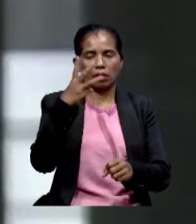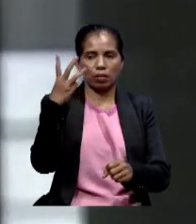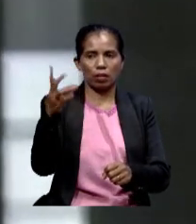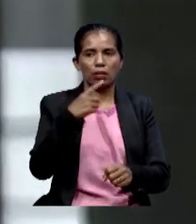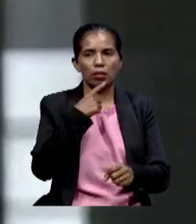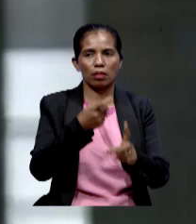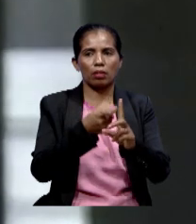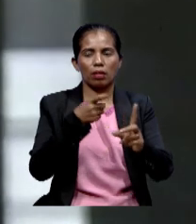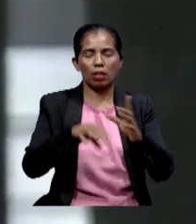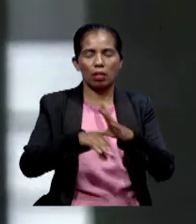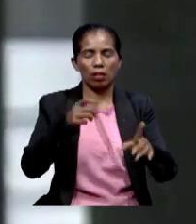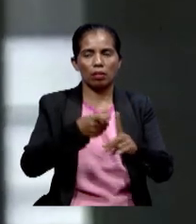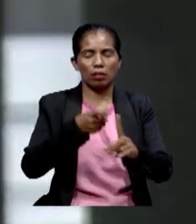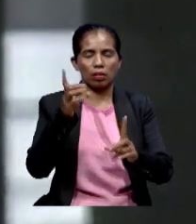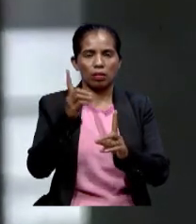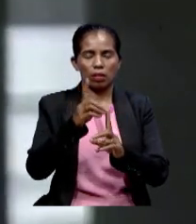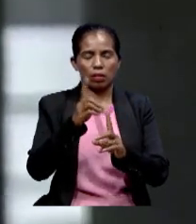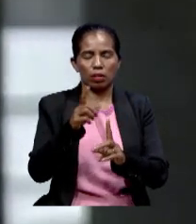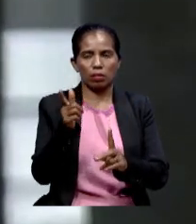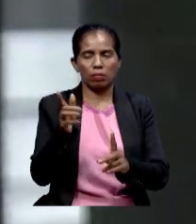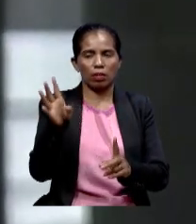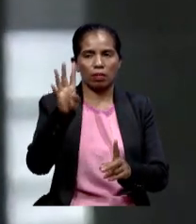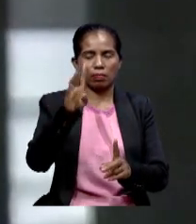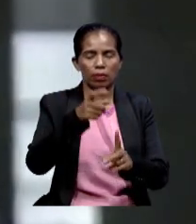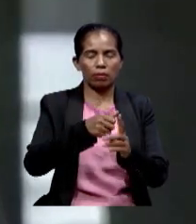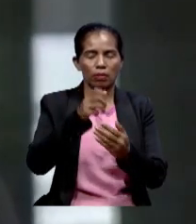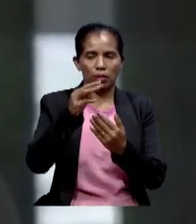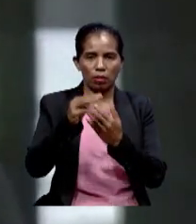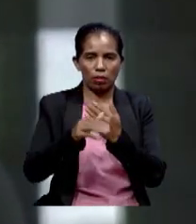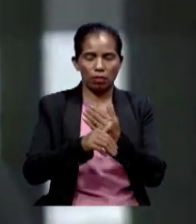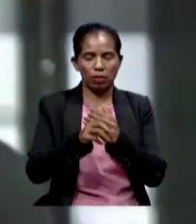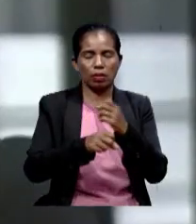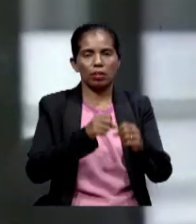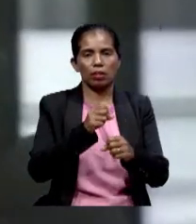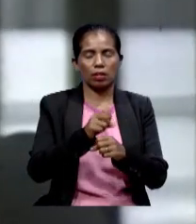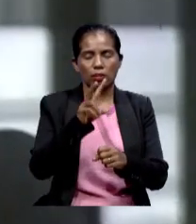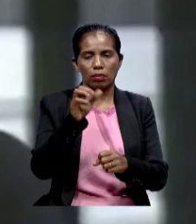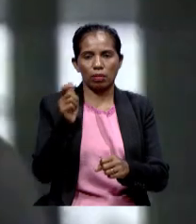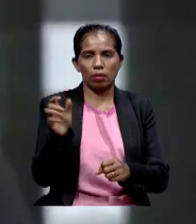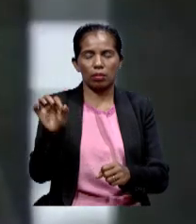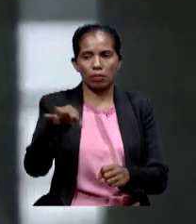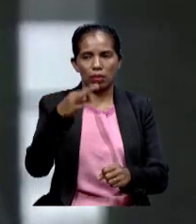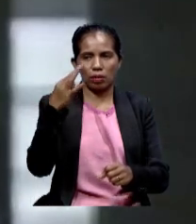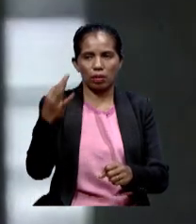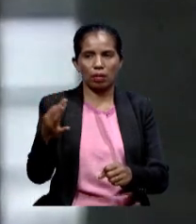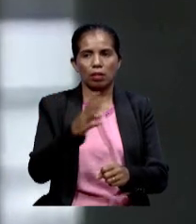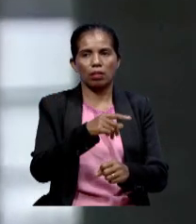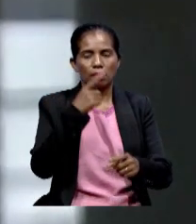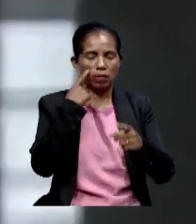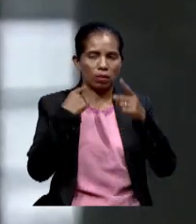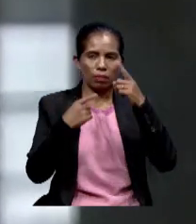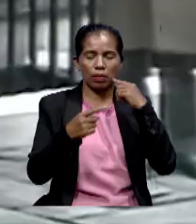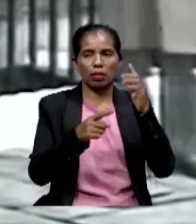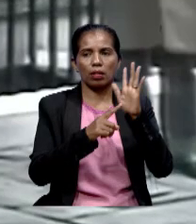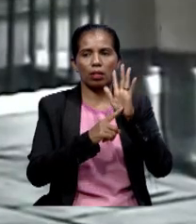renuncia husine cargo e haloron ranulu resign hat fulan maio tina rihurua sanulu resen sia homa taben nia anunci